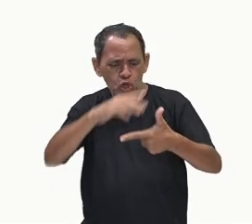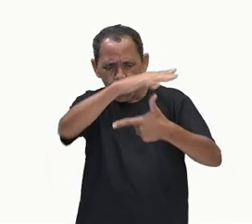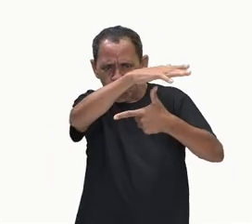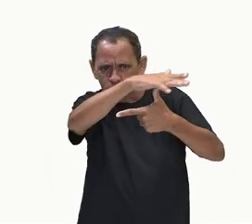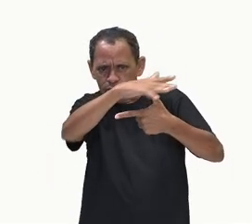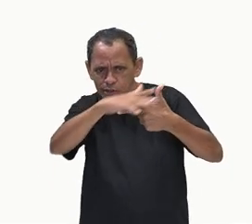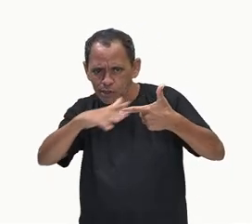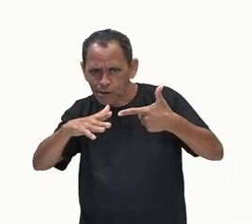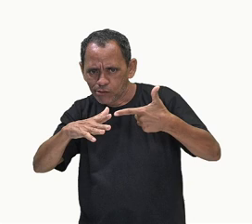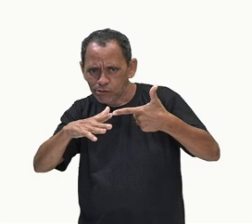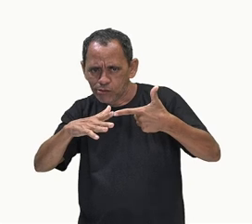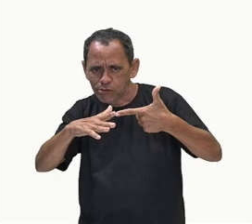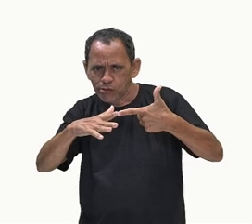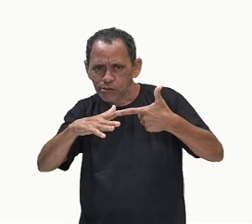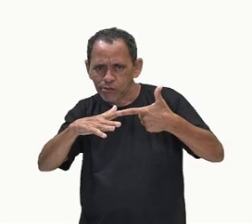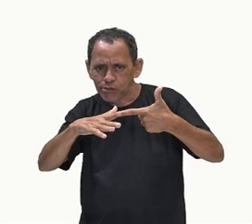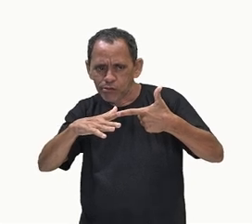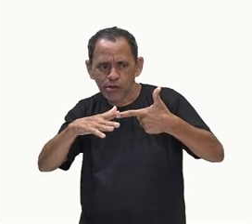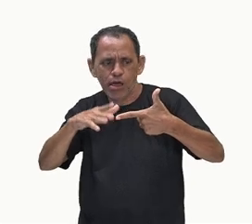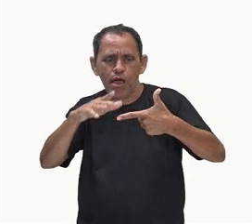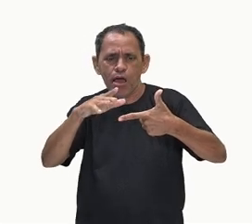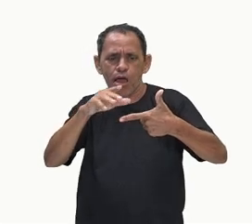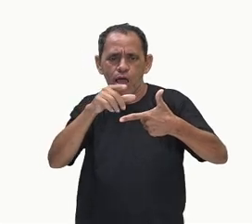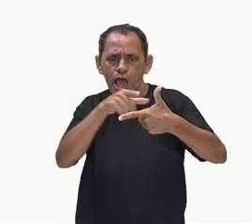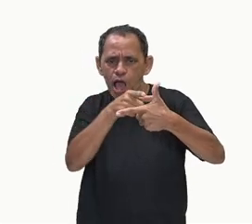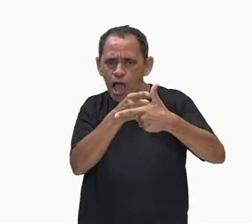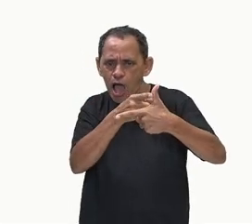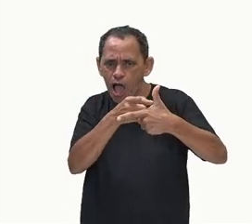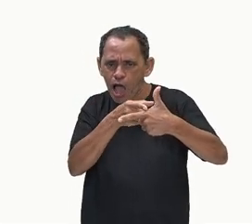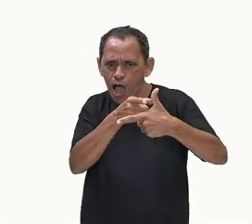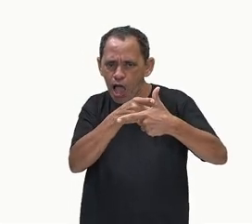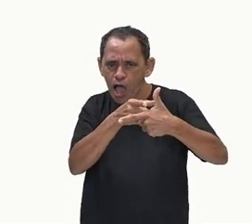onde temos um ângulo aqui de